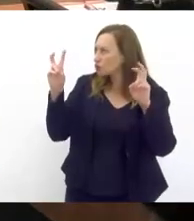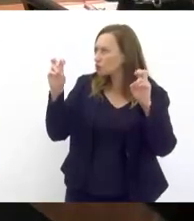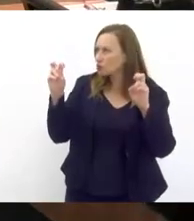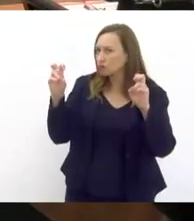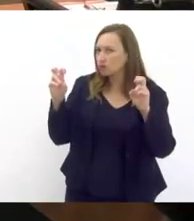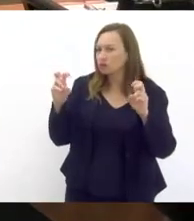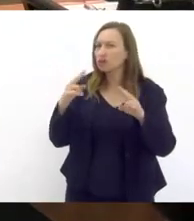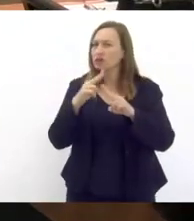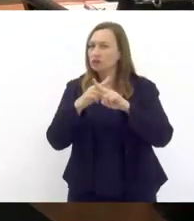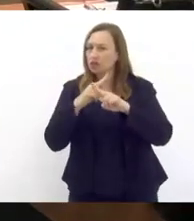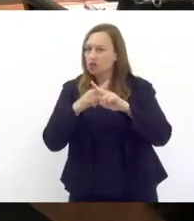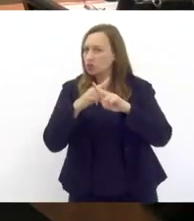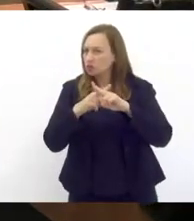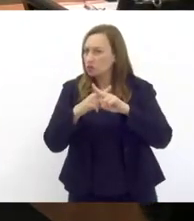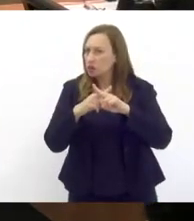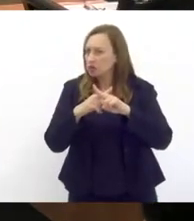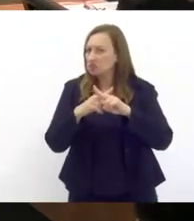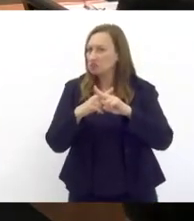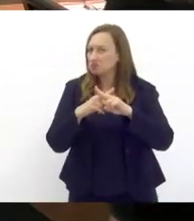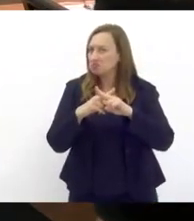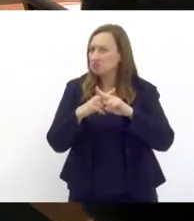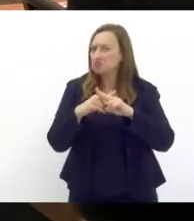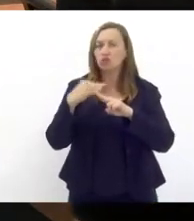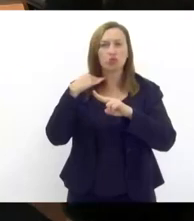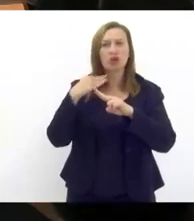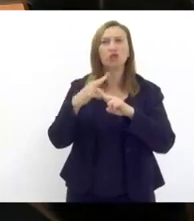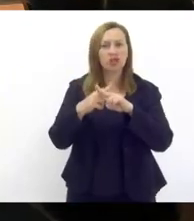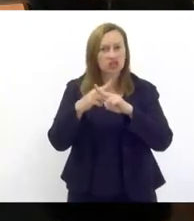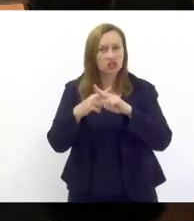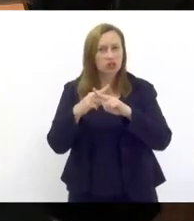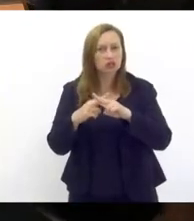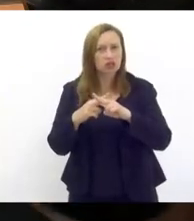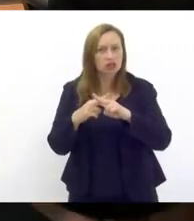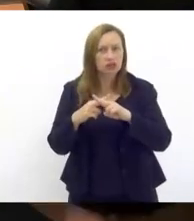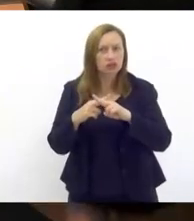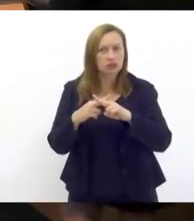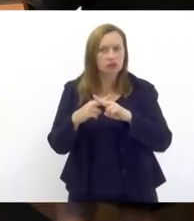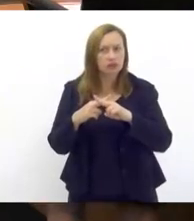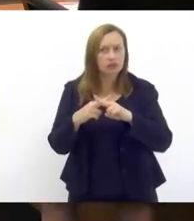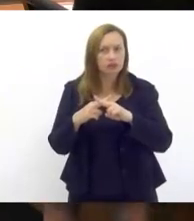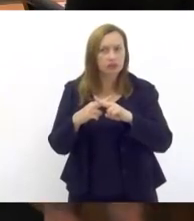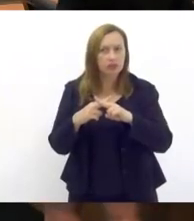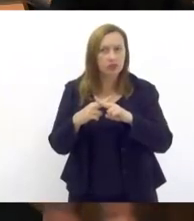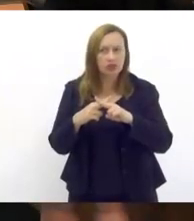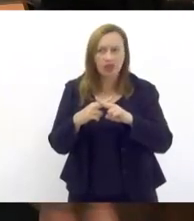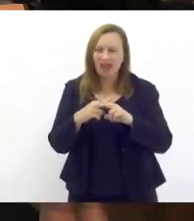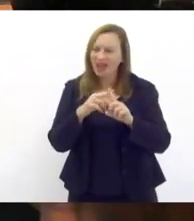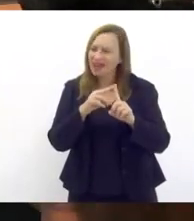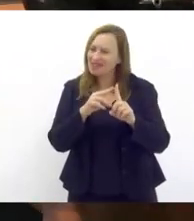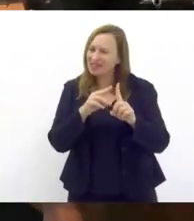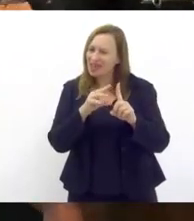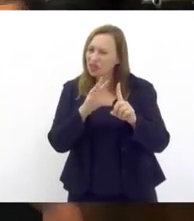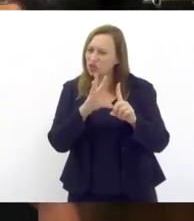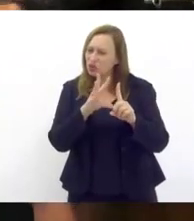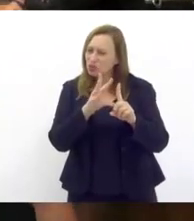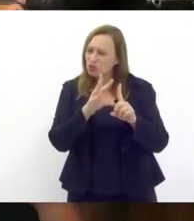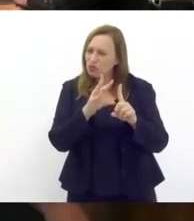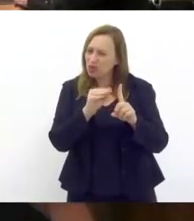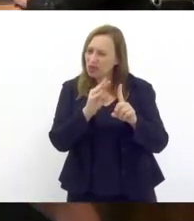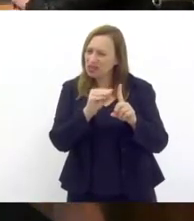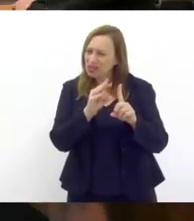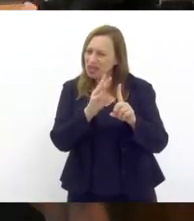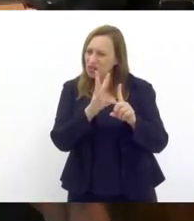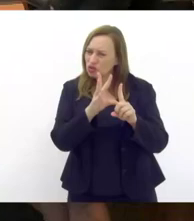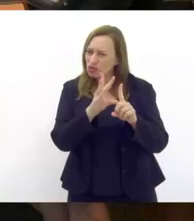Caixa Econômica Federal. Caixa Econômica Federal. Assédio institucionalizado a partir do